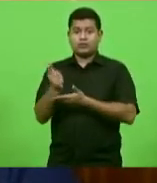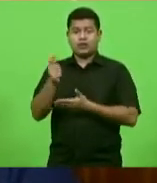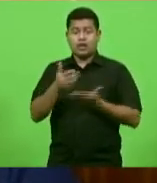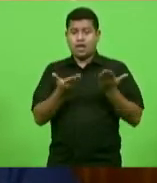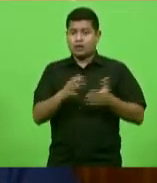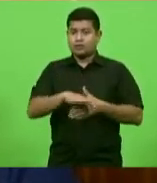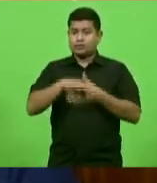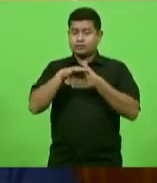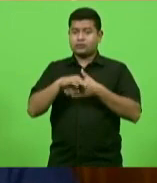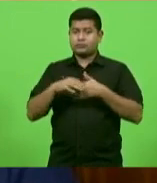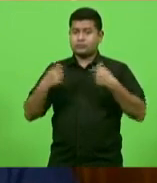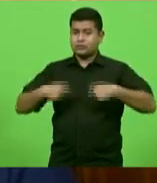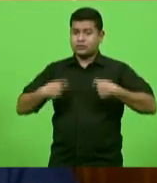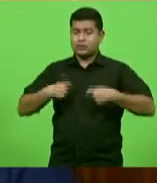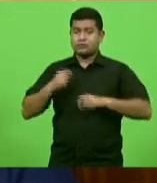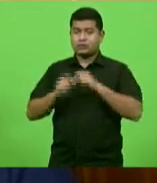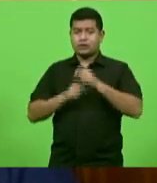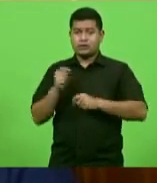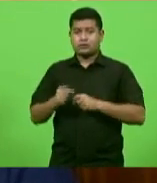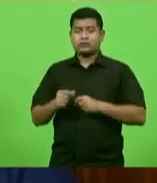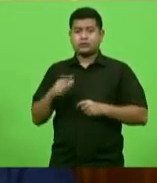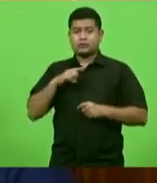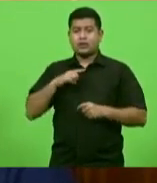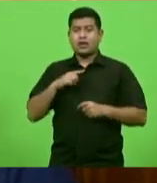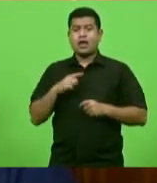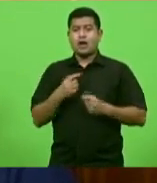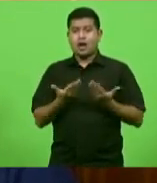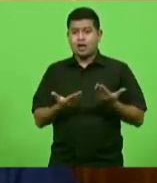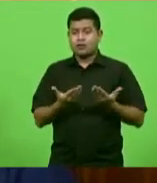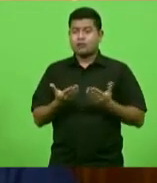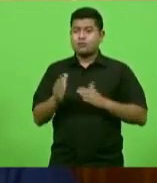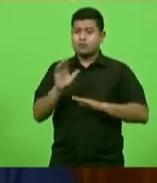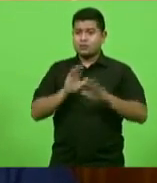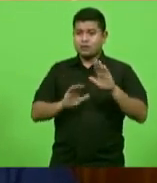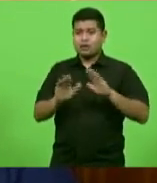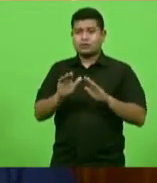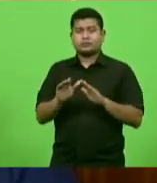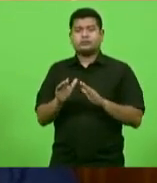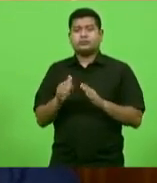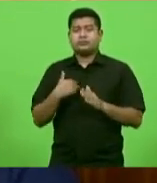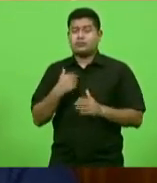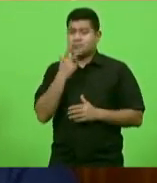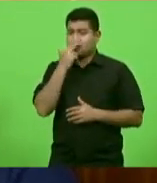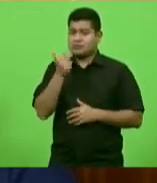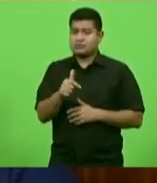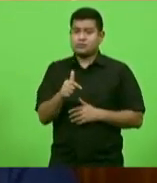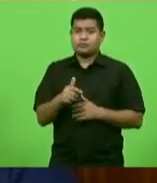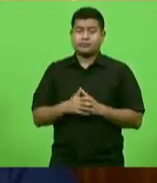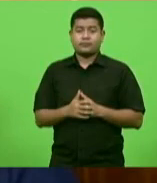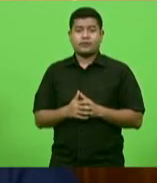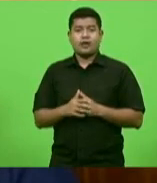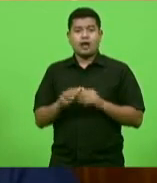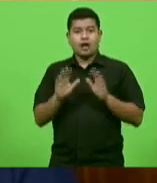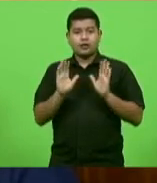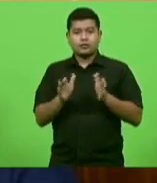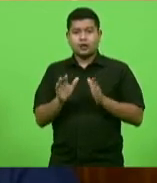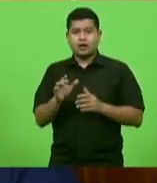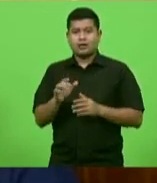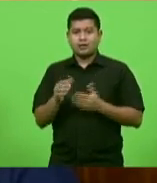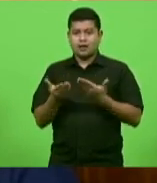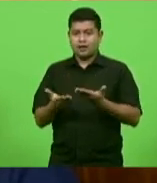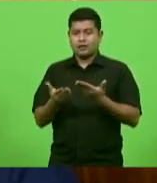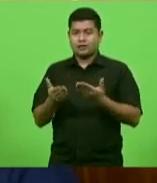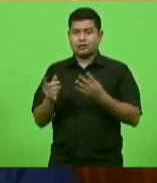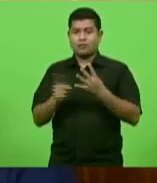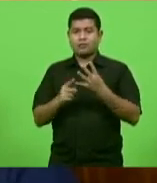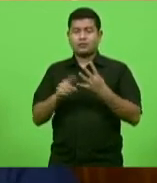líder maior deveria ter tido um zelo que aparentemente não existiu. Já sobre o item D, eu quero